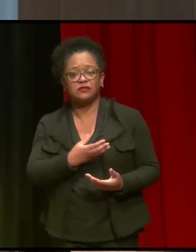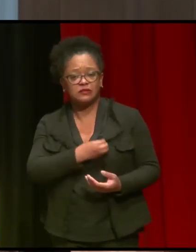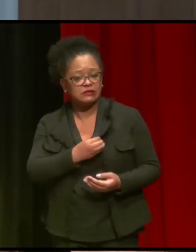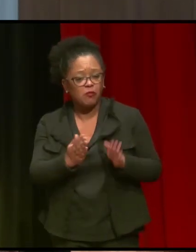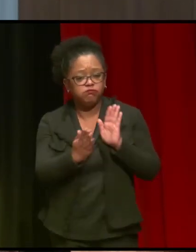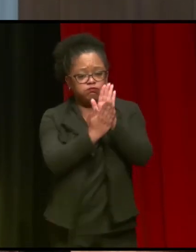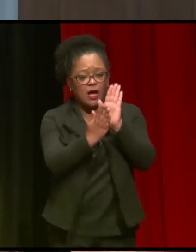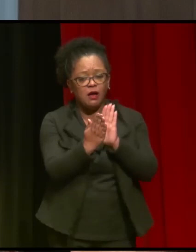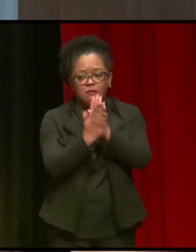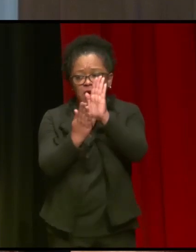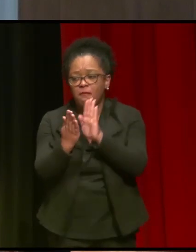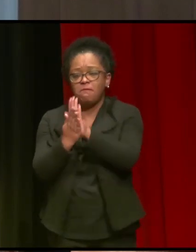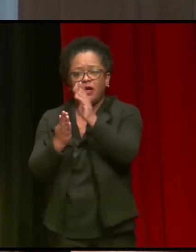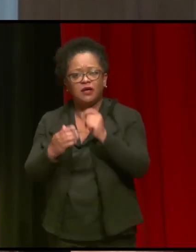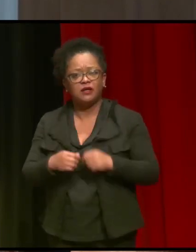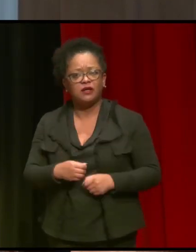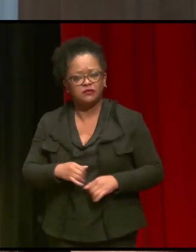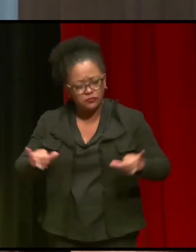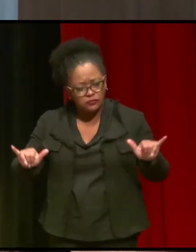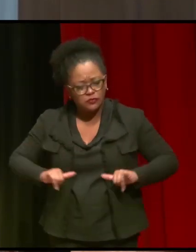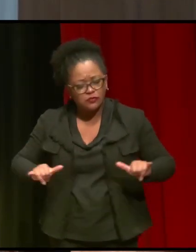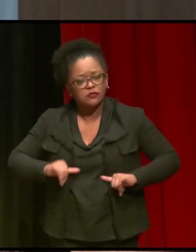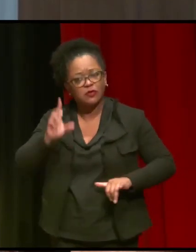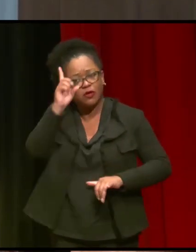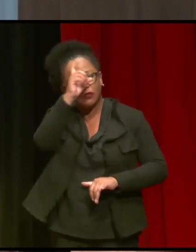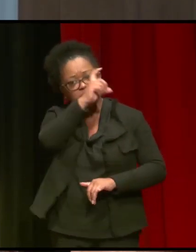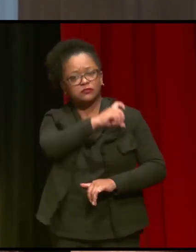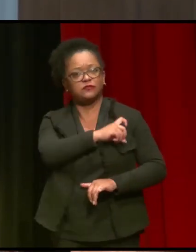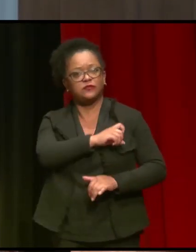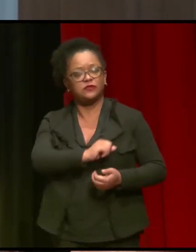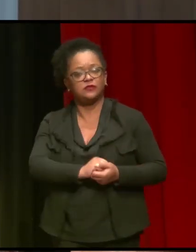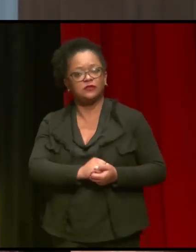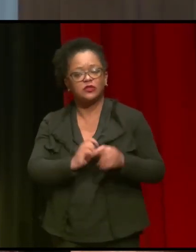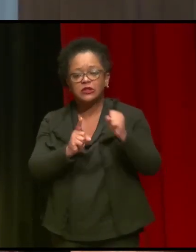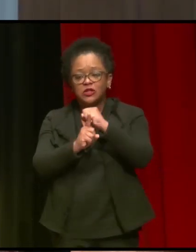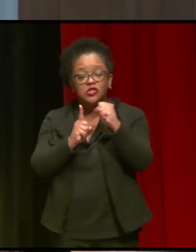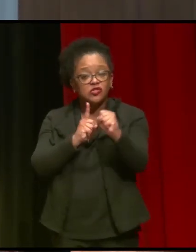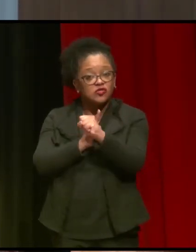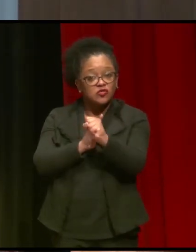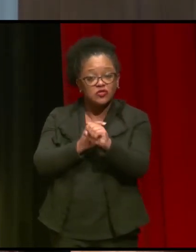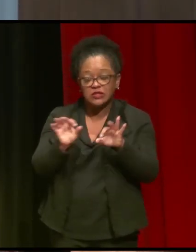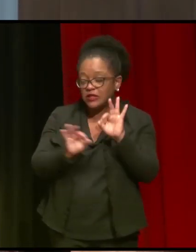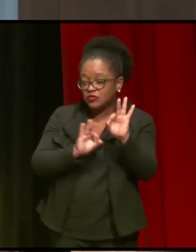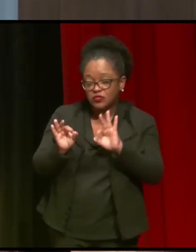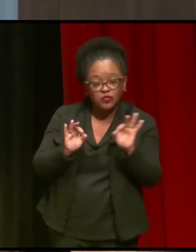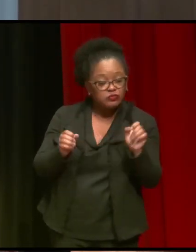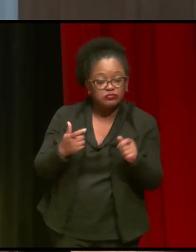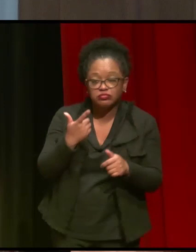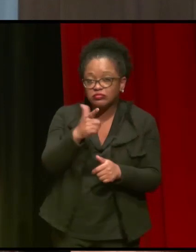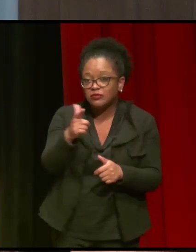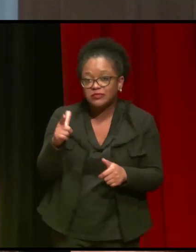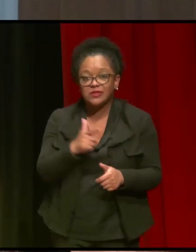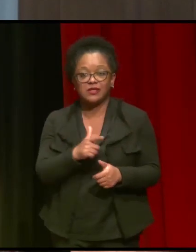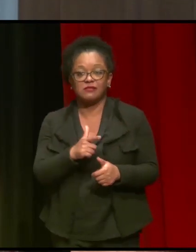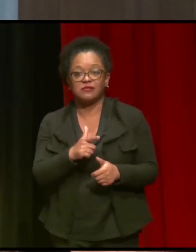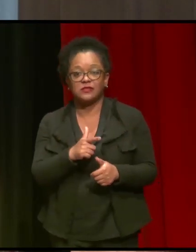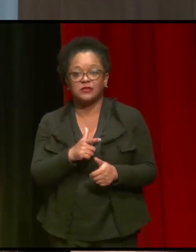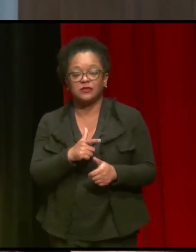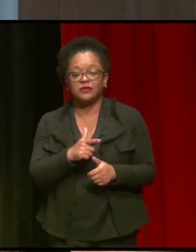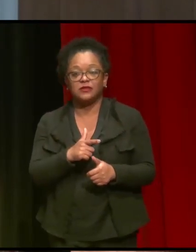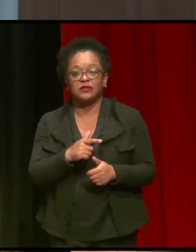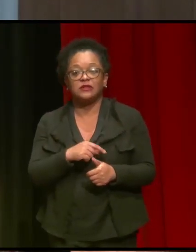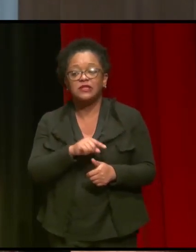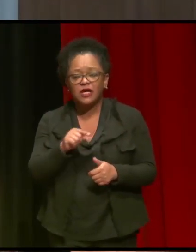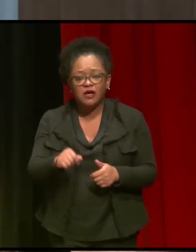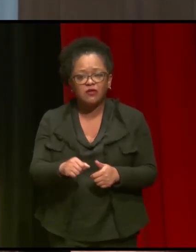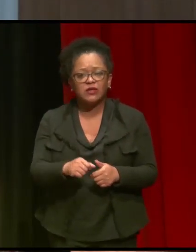cadeirante. Gente, a vida deles não é mole, não. Viver numa sociedade que não está preparada para eles. Então, esse